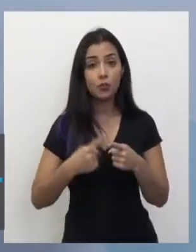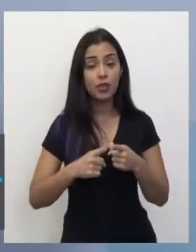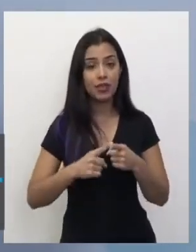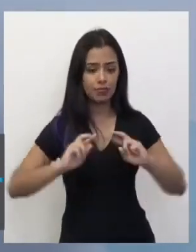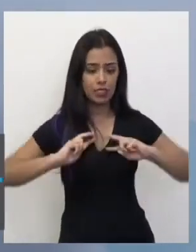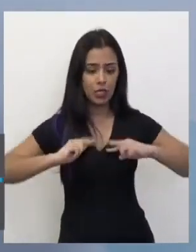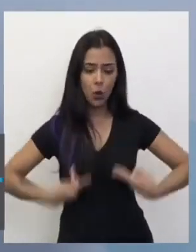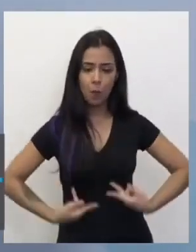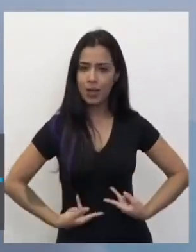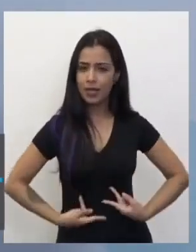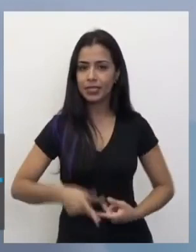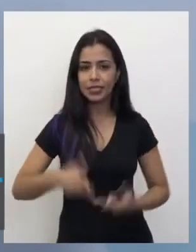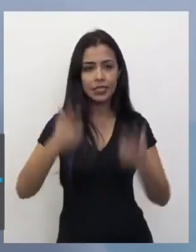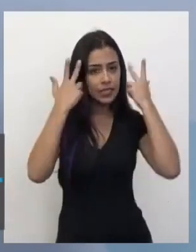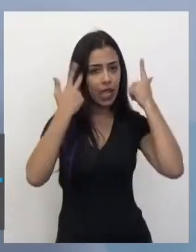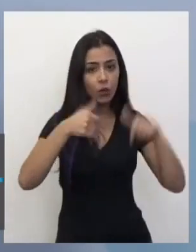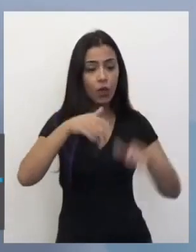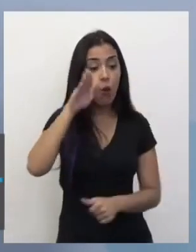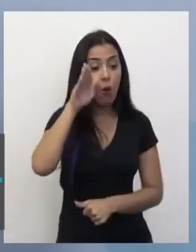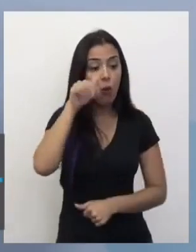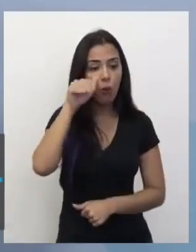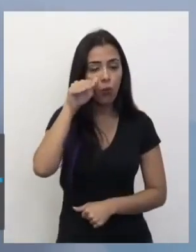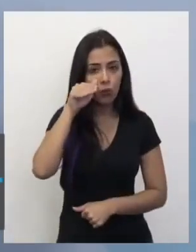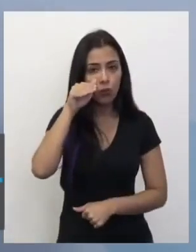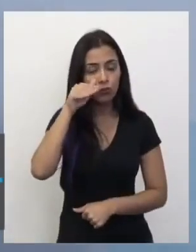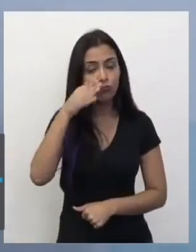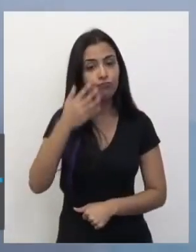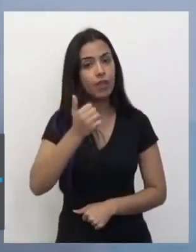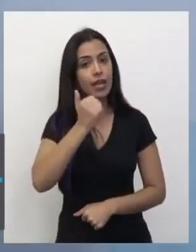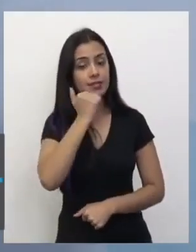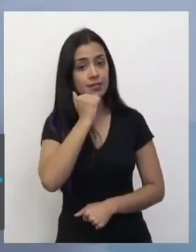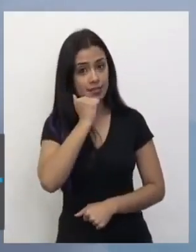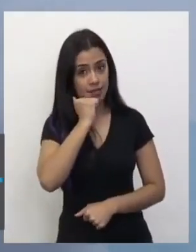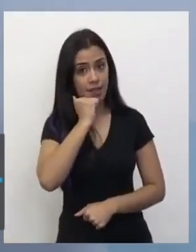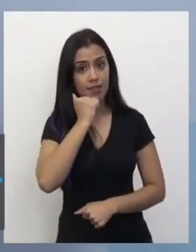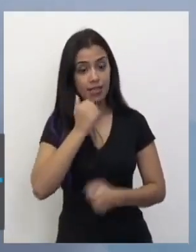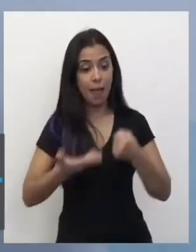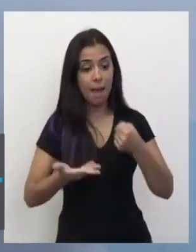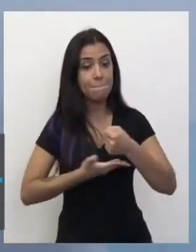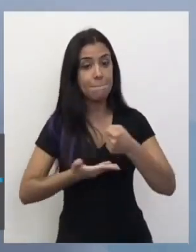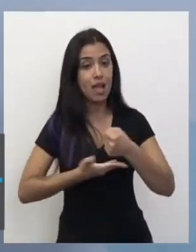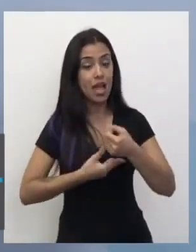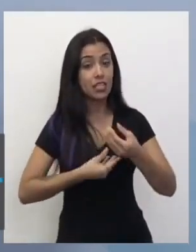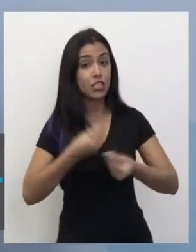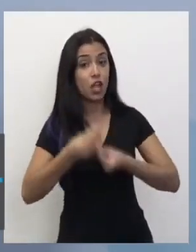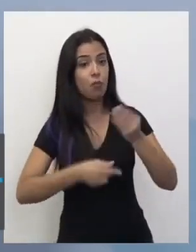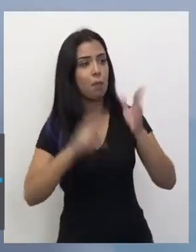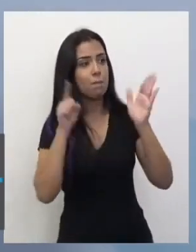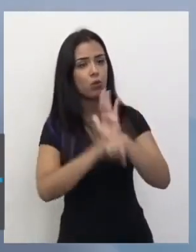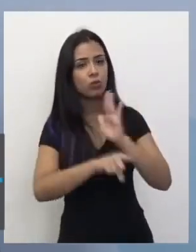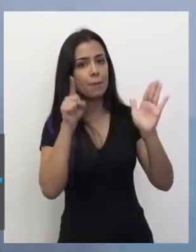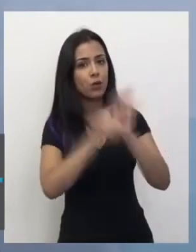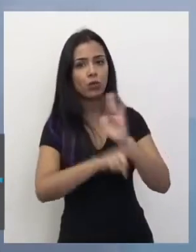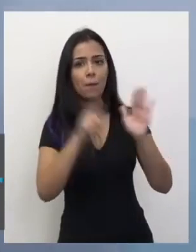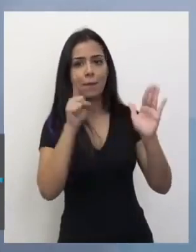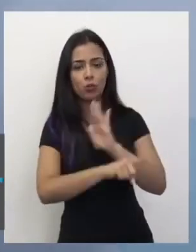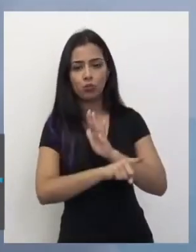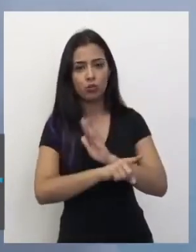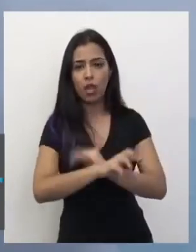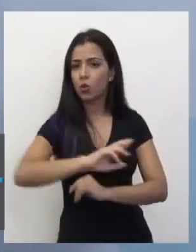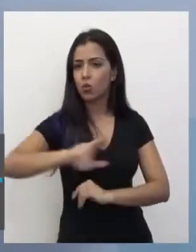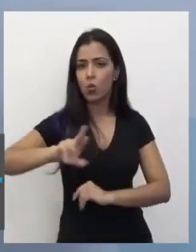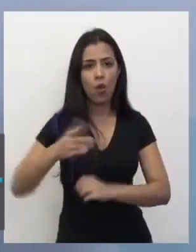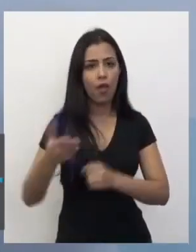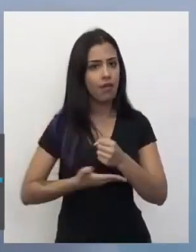curioso. E a ciência, na verdade, ela é feita, a base da ciência é pergunta, tá, gente? Não é resposta. A base da